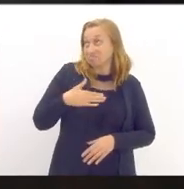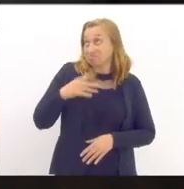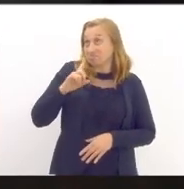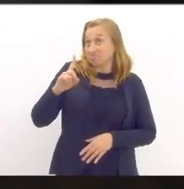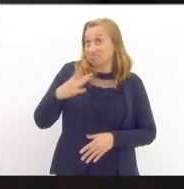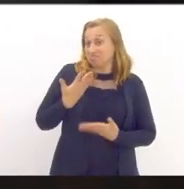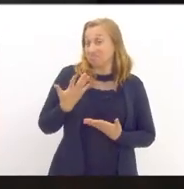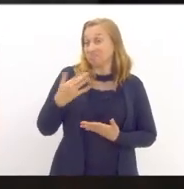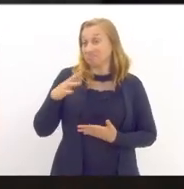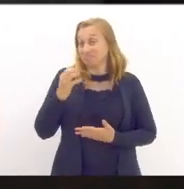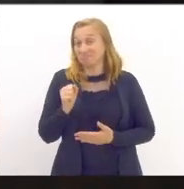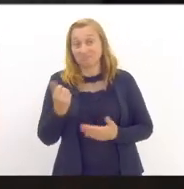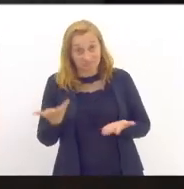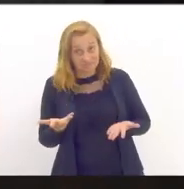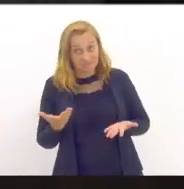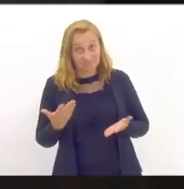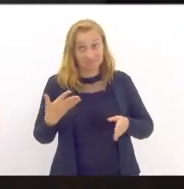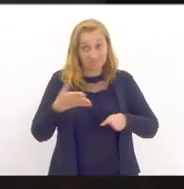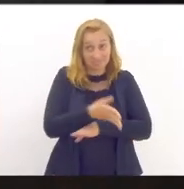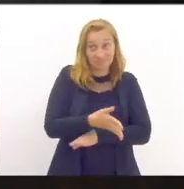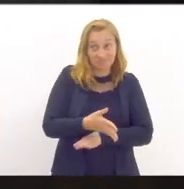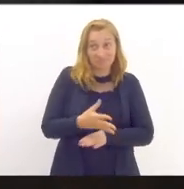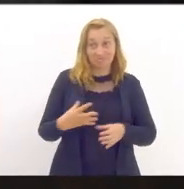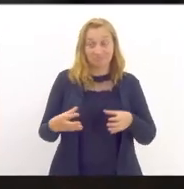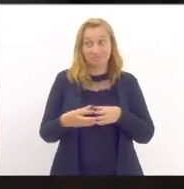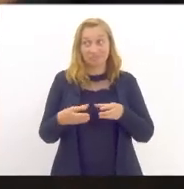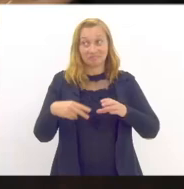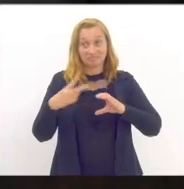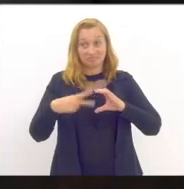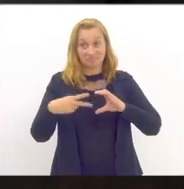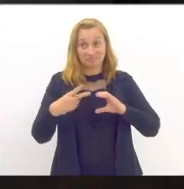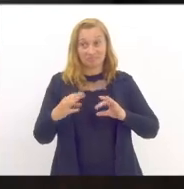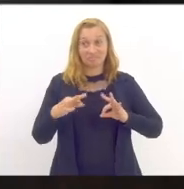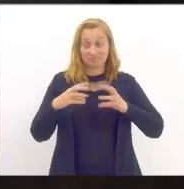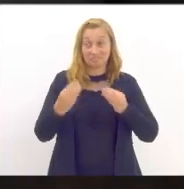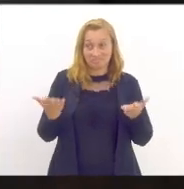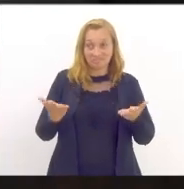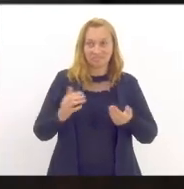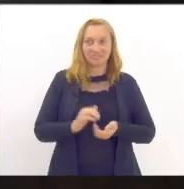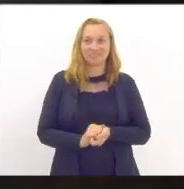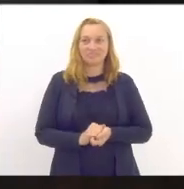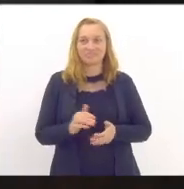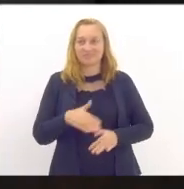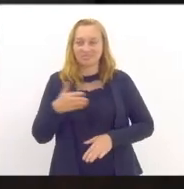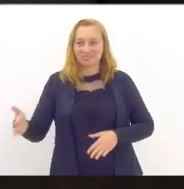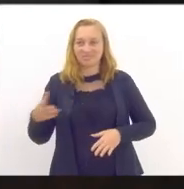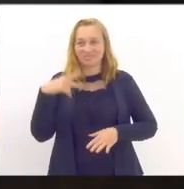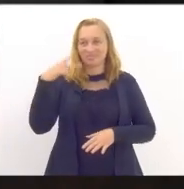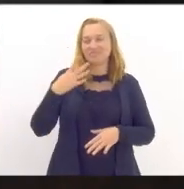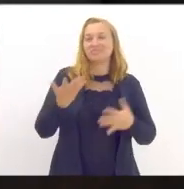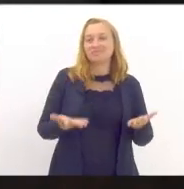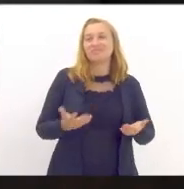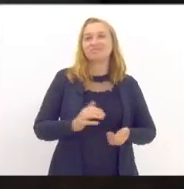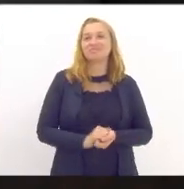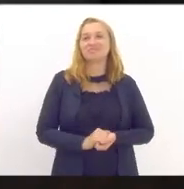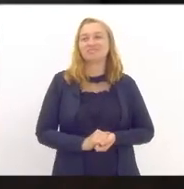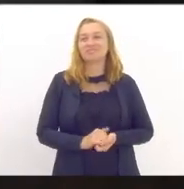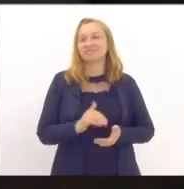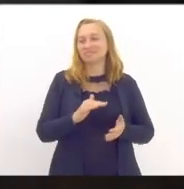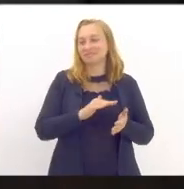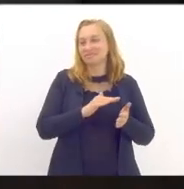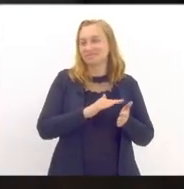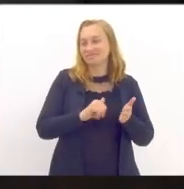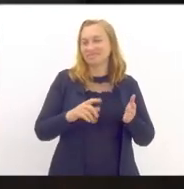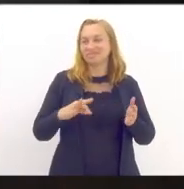Rosa? Se ele entra para o nosso time, está todo mundo fora da política, que ele vai arrematar todos